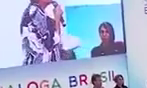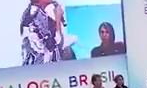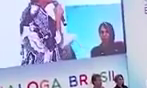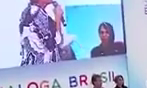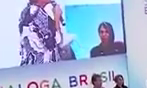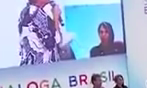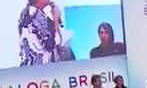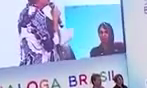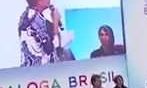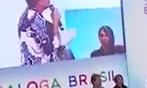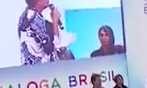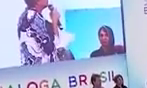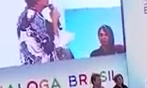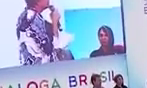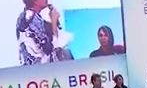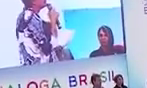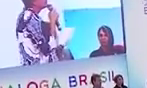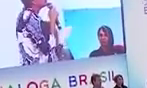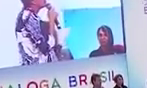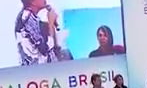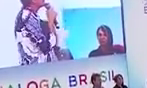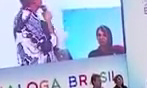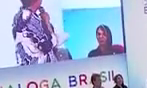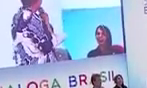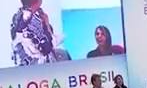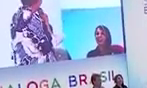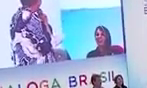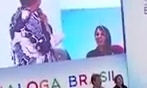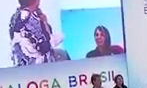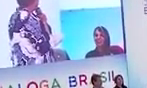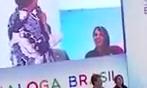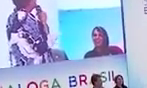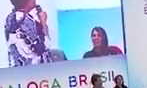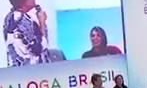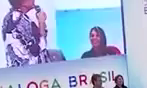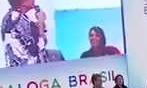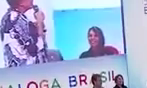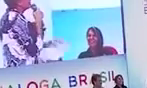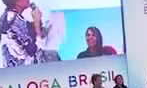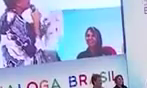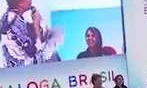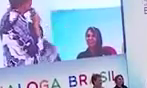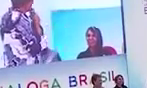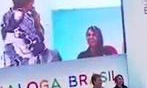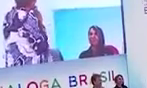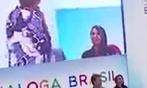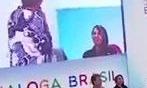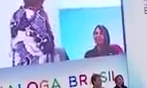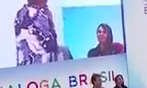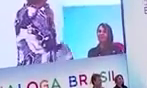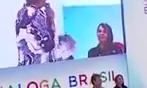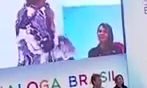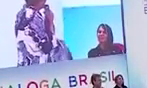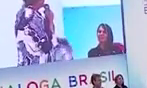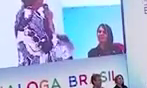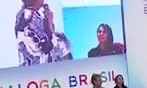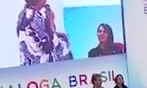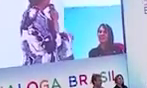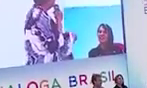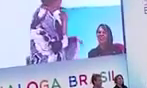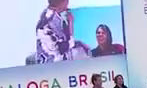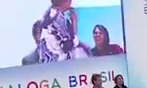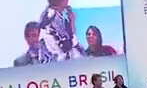os ventos não traziam grande coisa e levavam a poeira